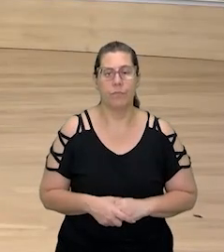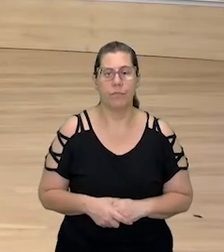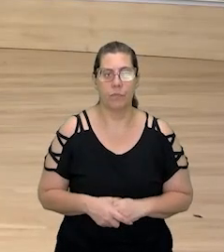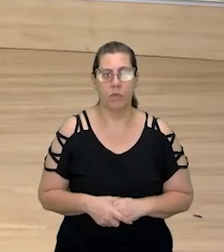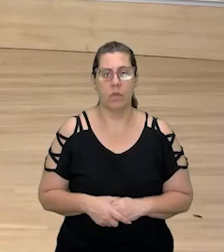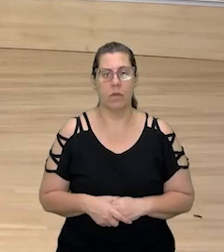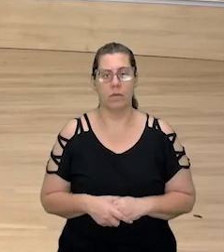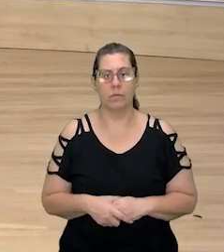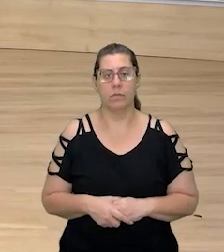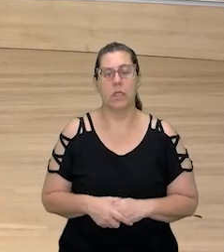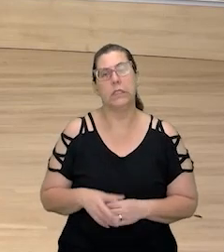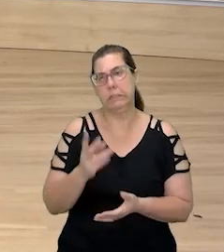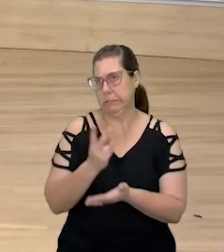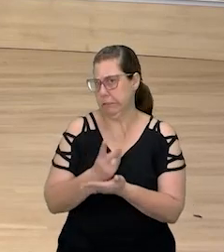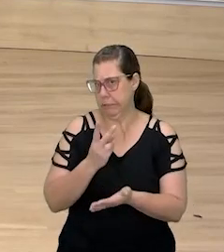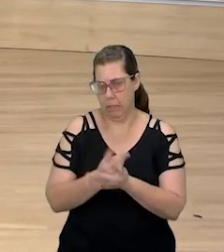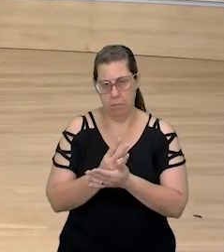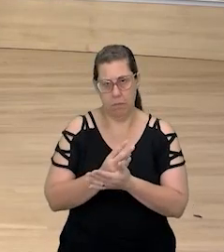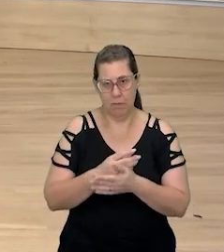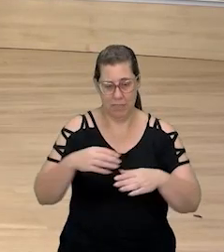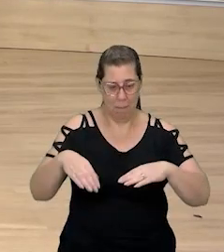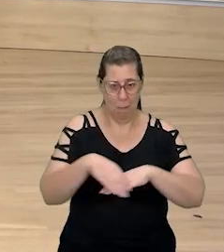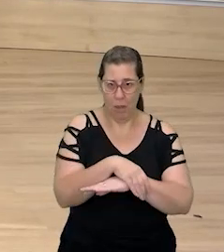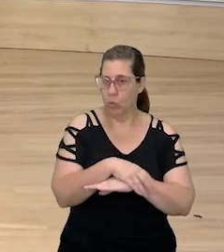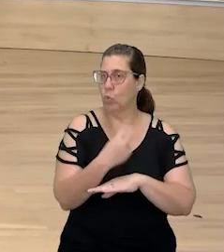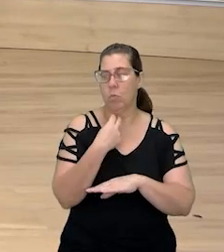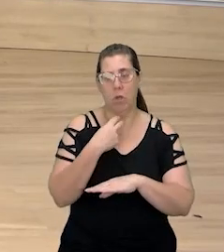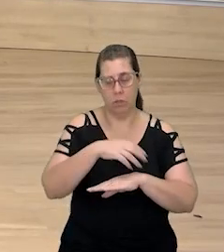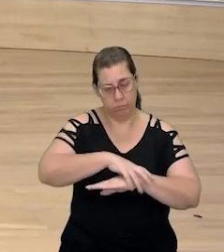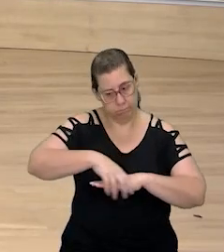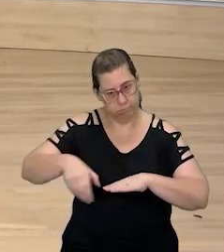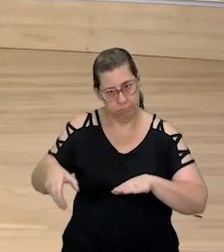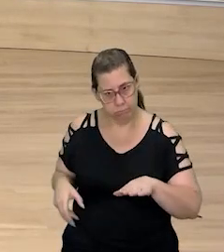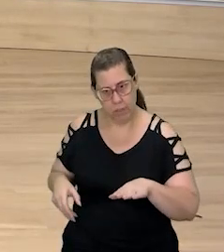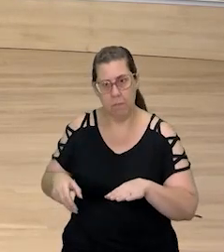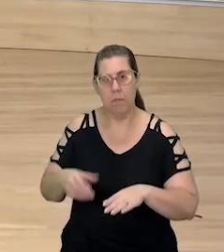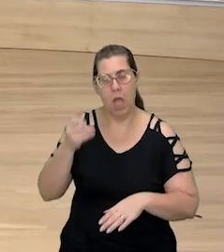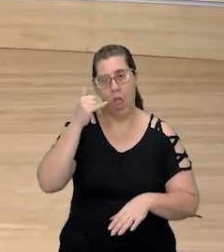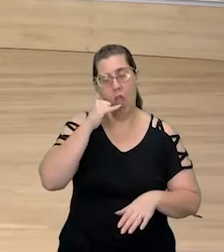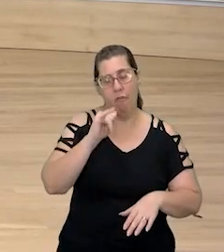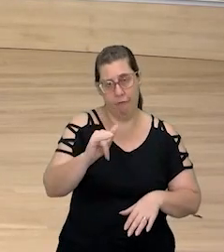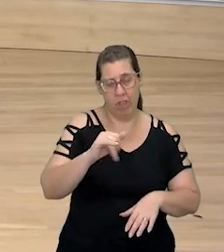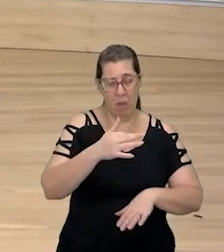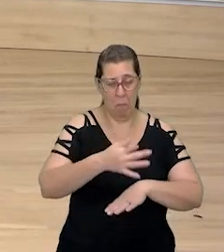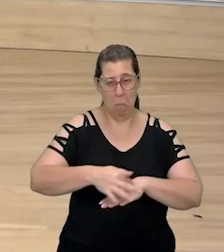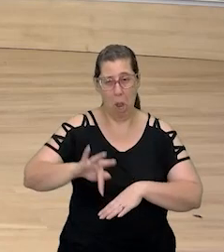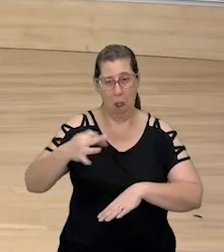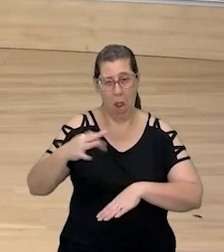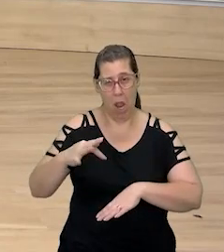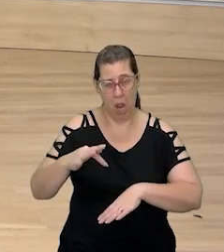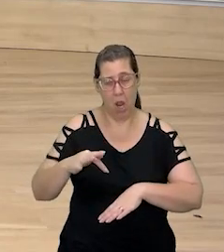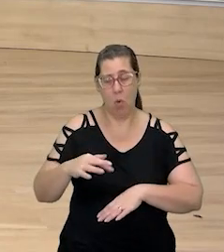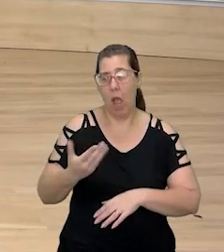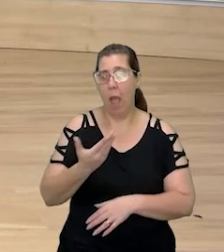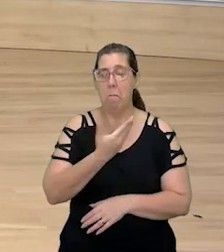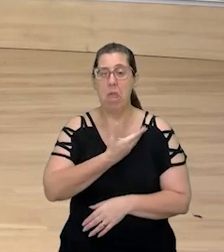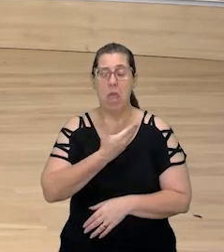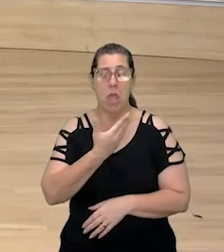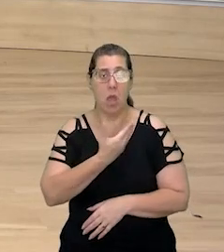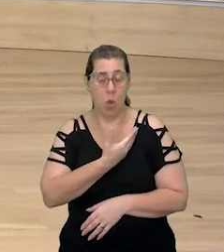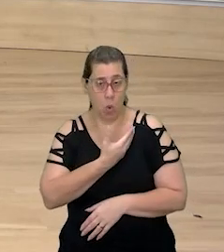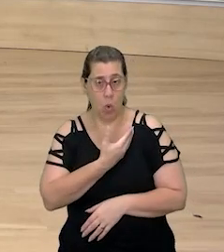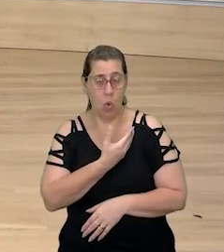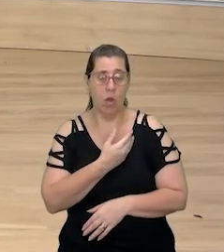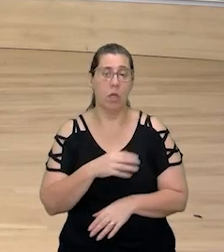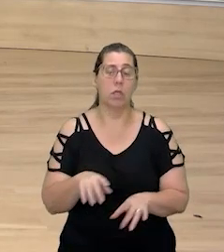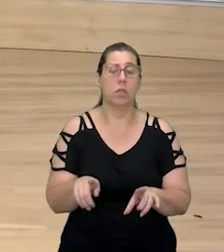Lutar isso. É descalço, né? É, lutar é descalço, né? Porque é... Primeiro que evita machucar o seu o companheiro oponente. De treino, né? Uhum.